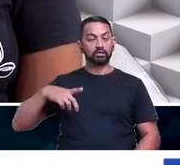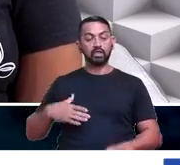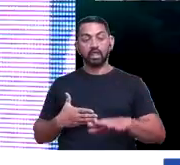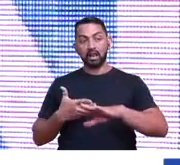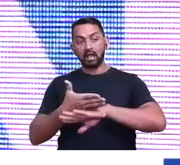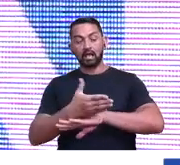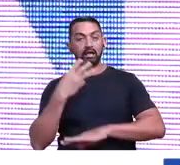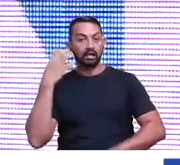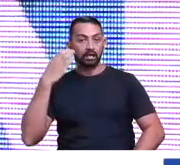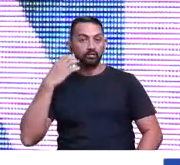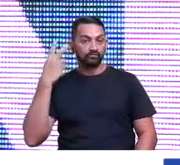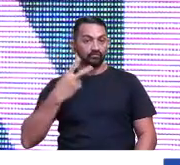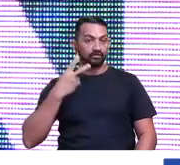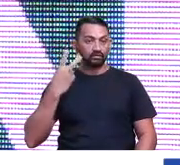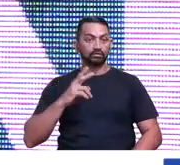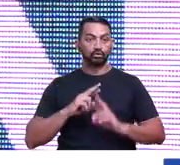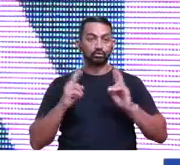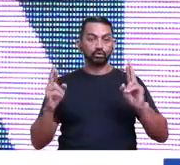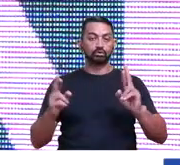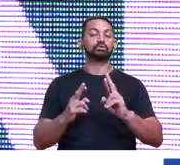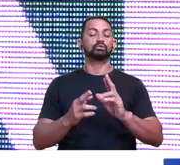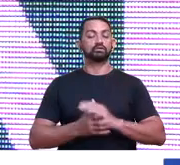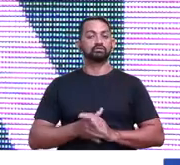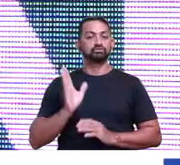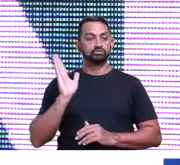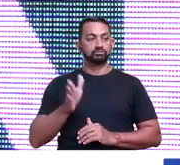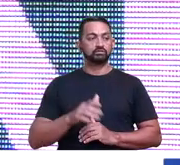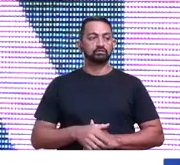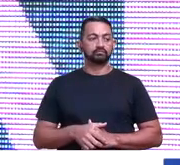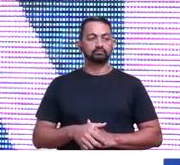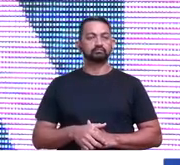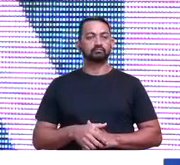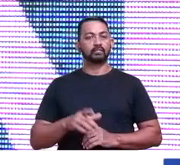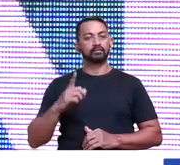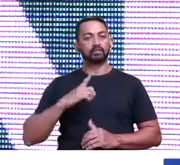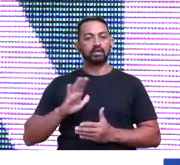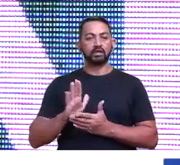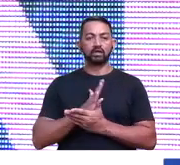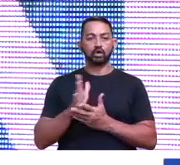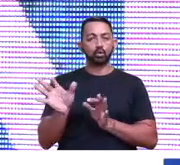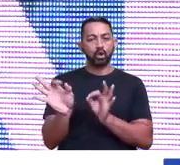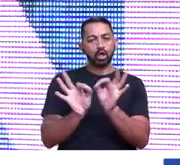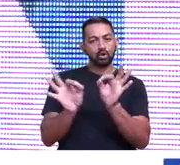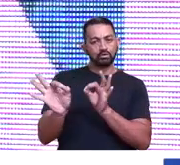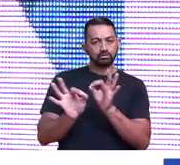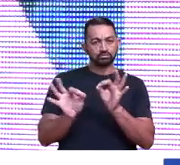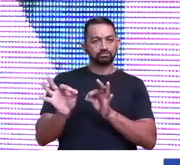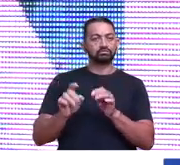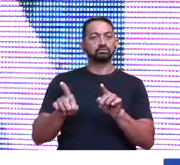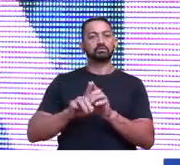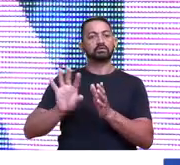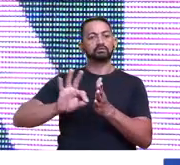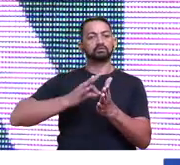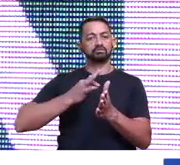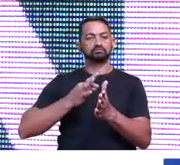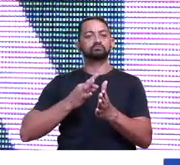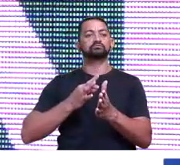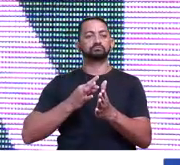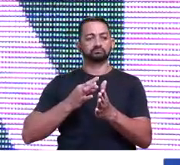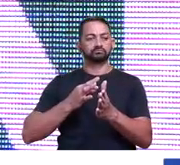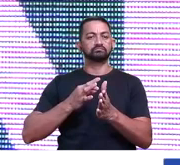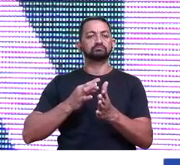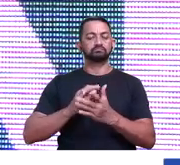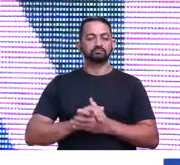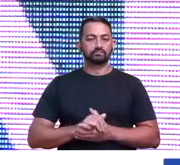Público esteve ali reunido com a Câmara de Vereadores para fazer alguns ajustes. Eles até assinaram um termo,